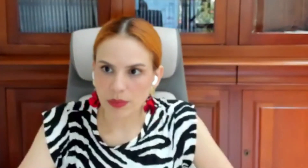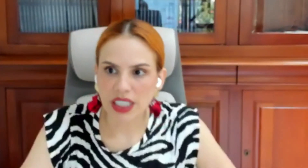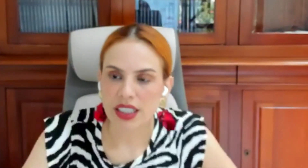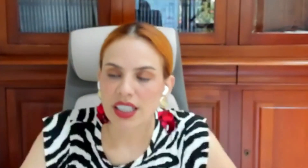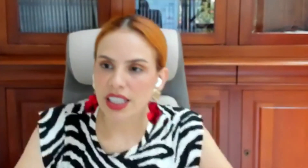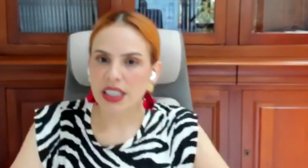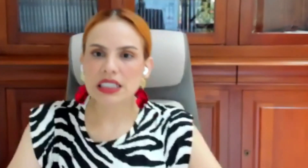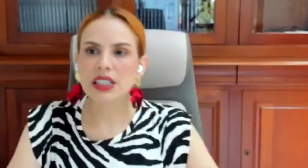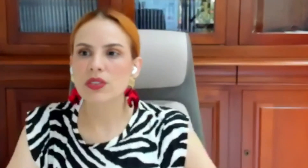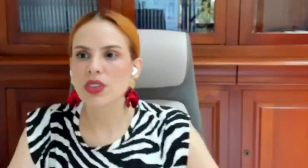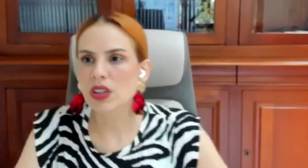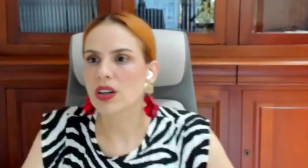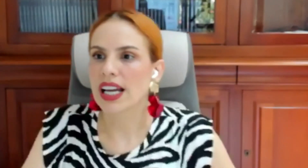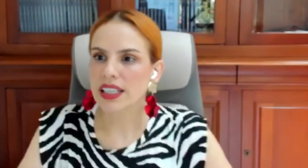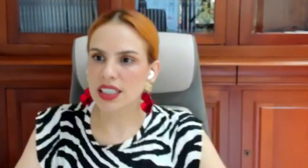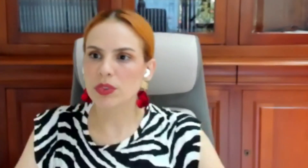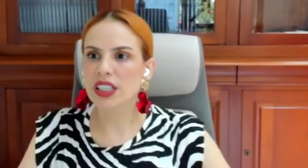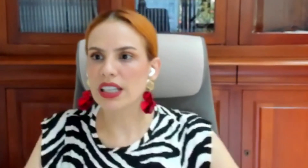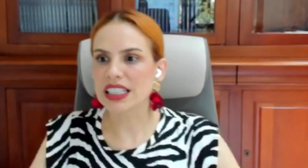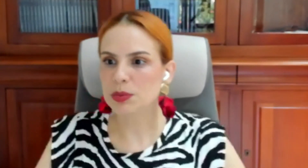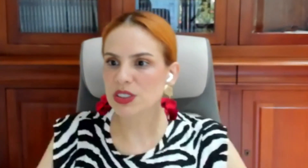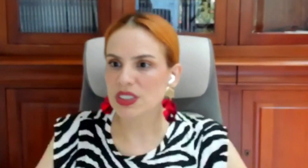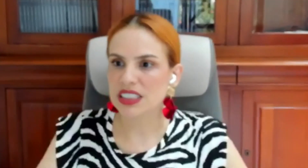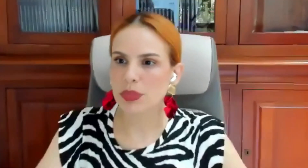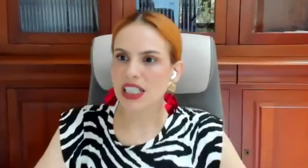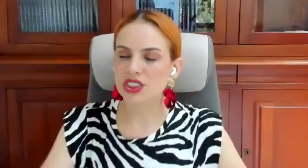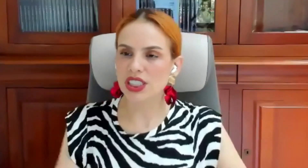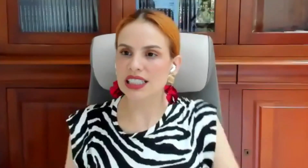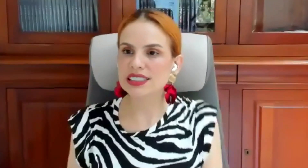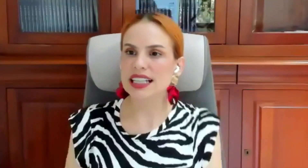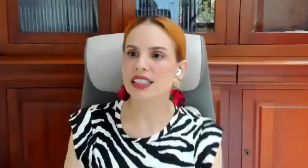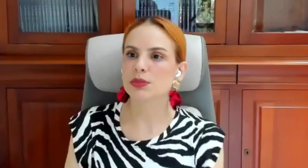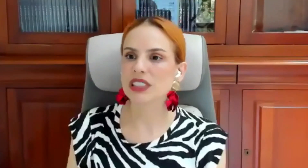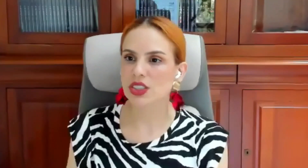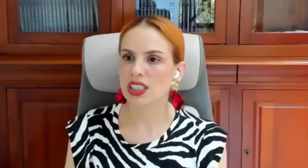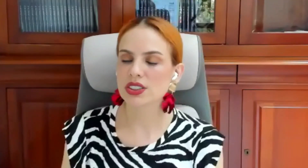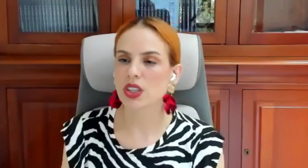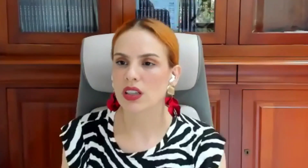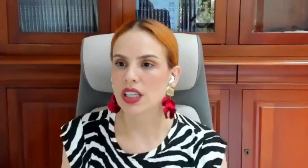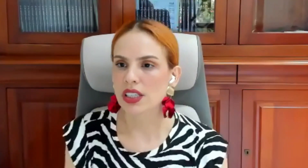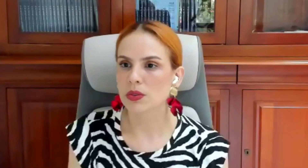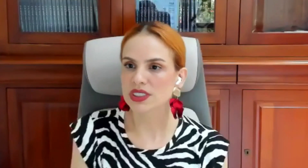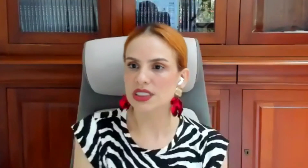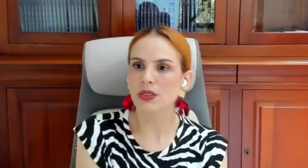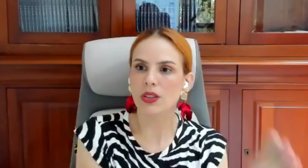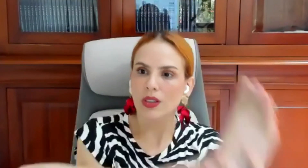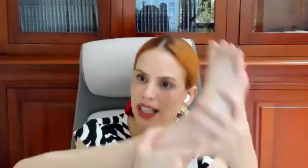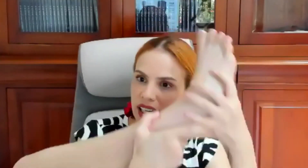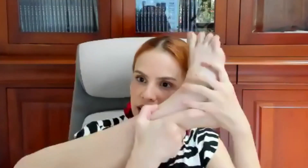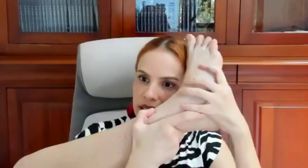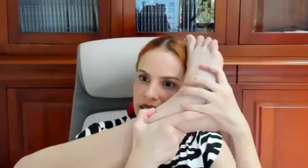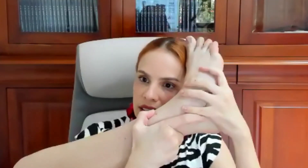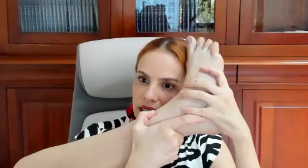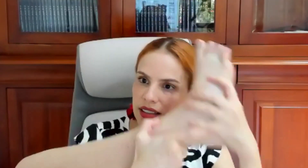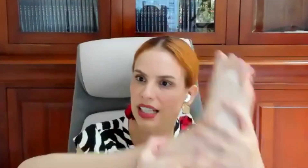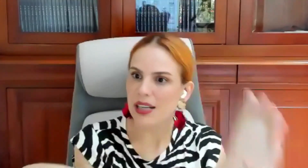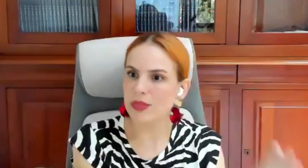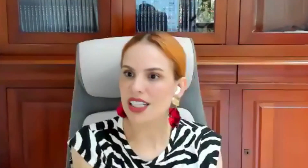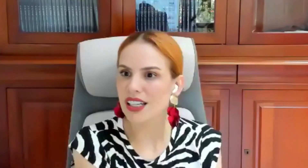consigo também. Eu vou colocar aqui, porque as pessoas sempre acham engraçado, mas olha só, eu consigo colocar